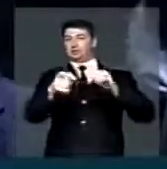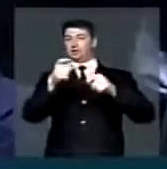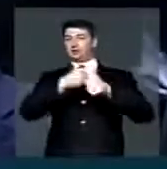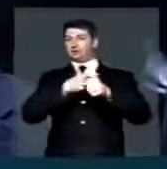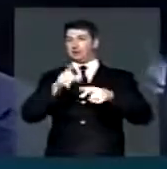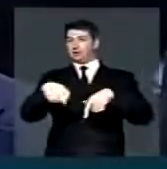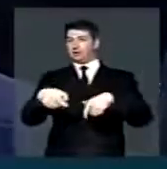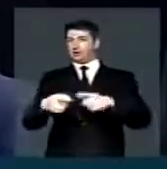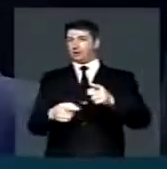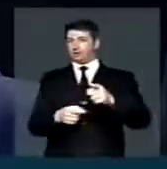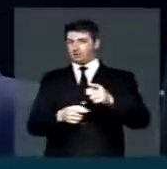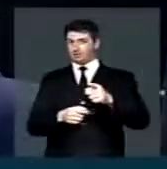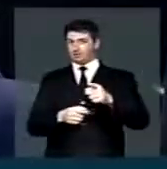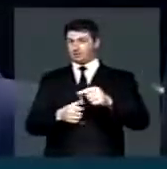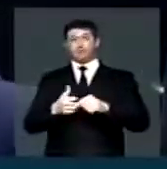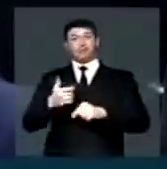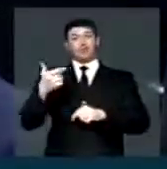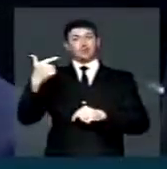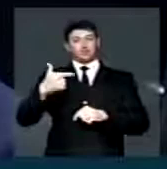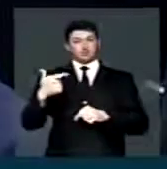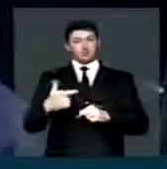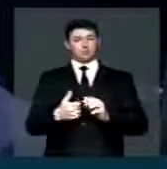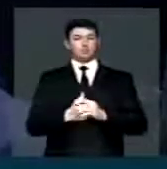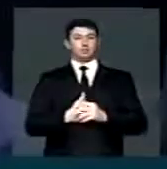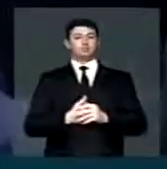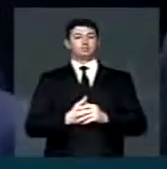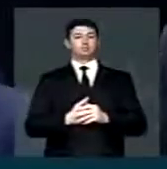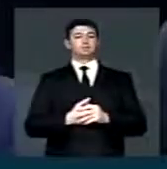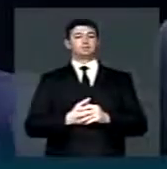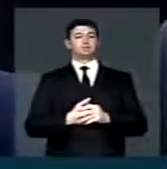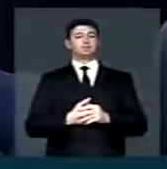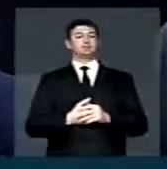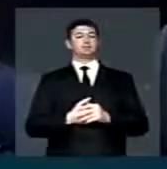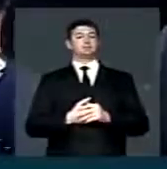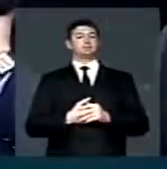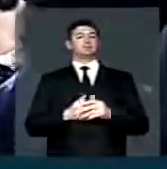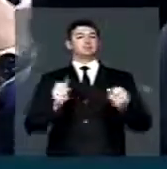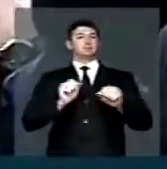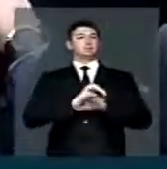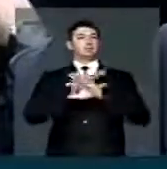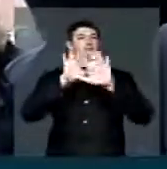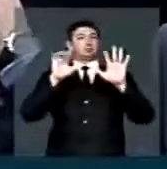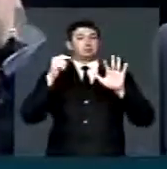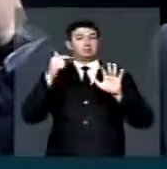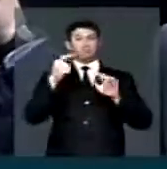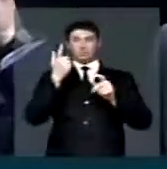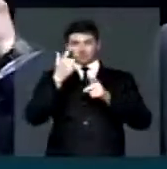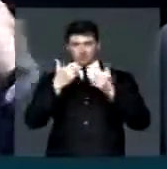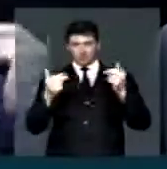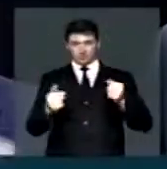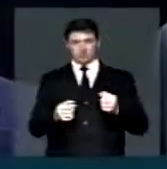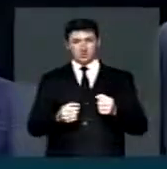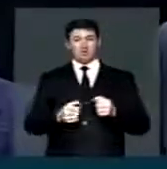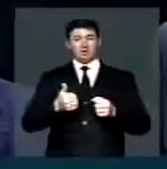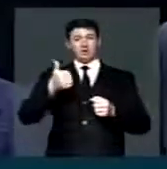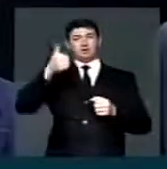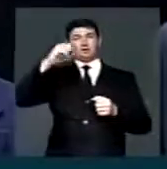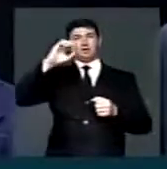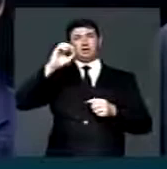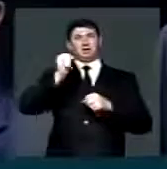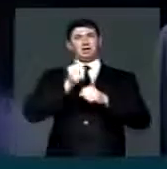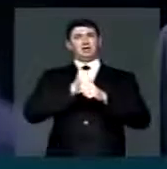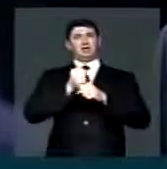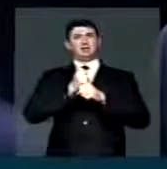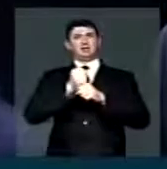dívida agrícola. Em segundo lugar, senhor presidente, não fica claro, é o seguinte, são 10 anos